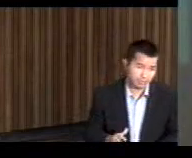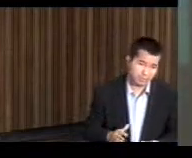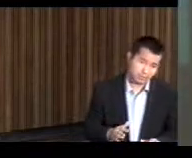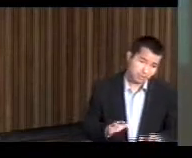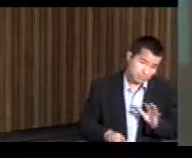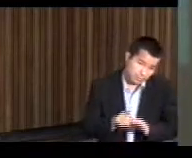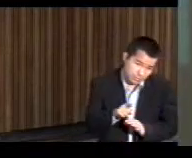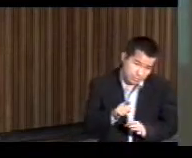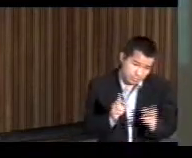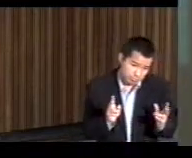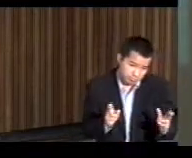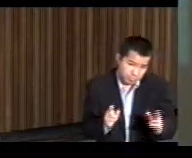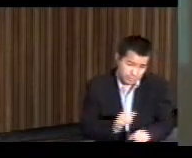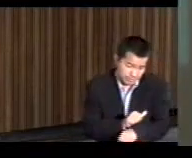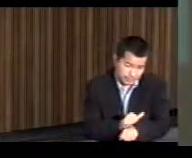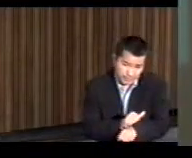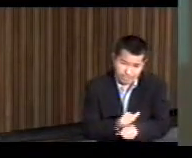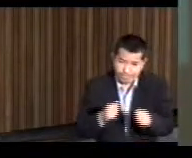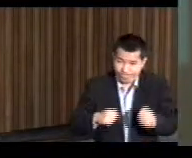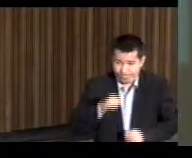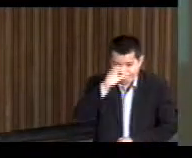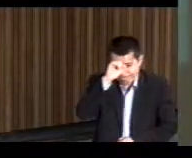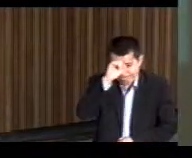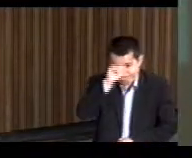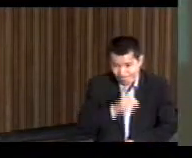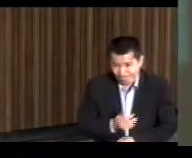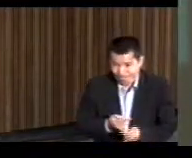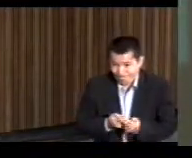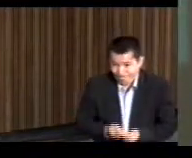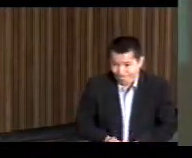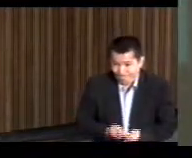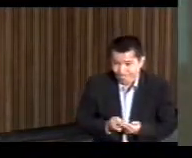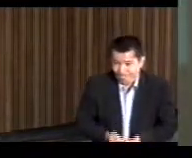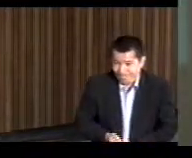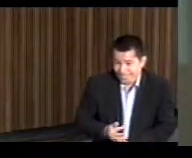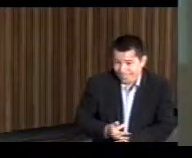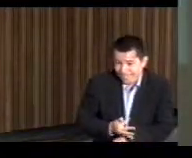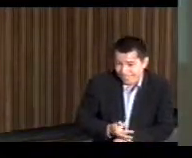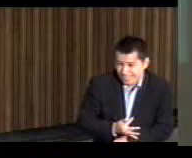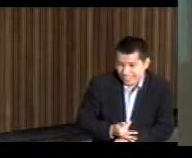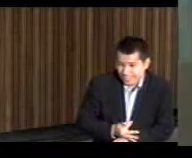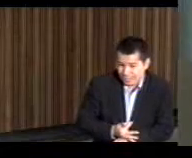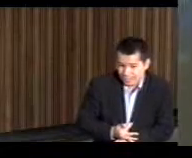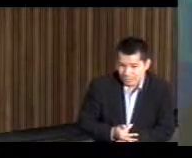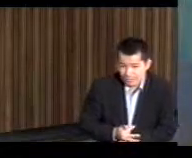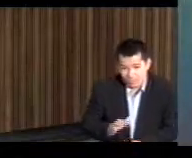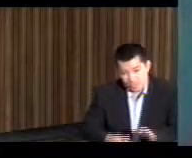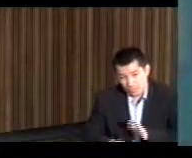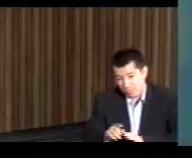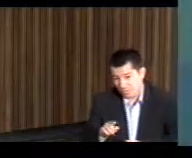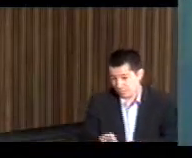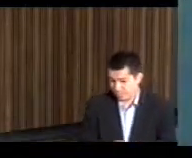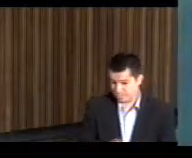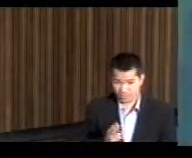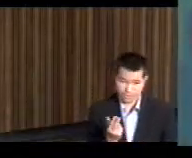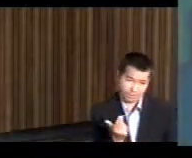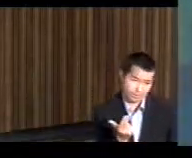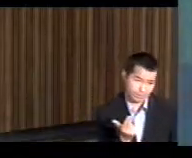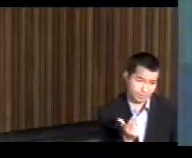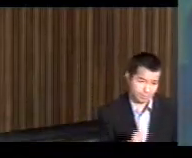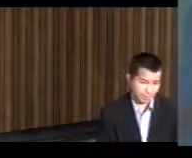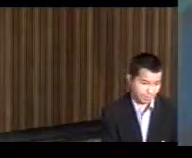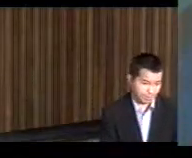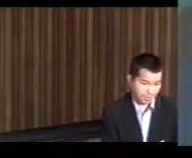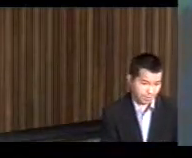Abraão teve, que ele sabia que Deus estava ali, mas ele ria. Está entendendo? Eu não sei se